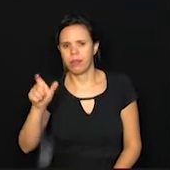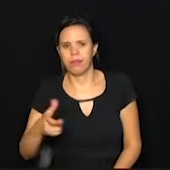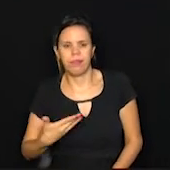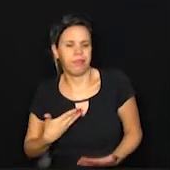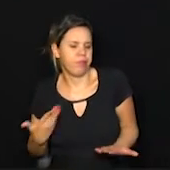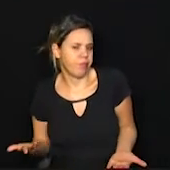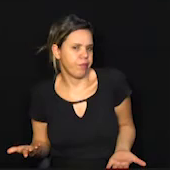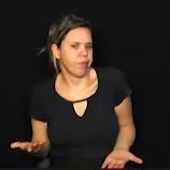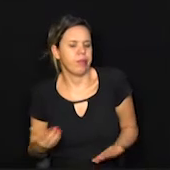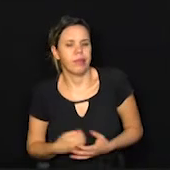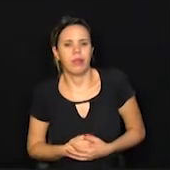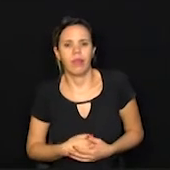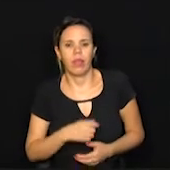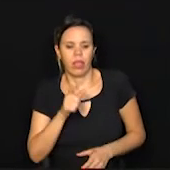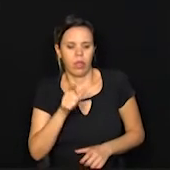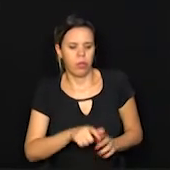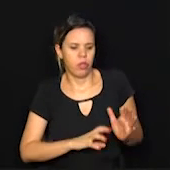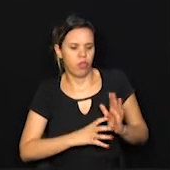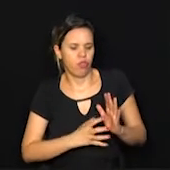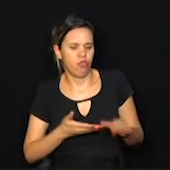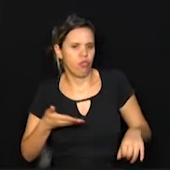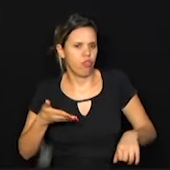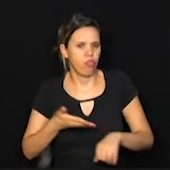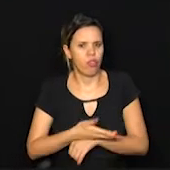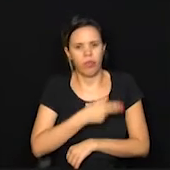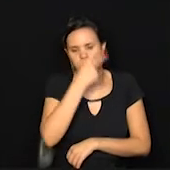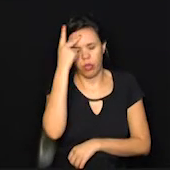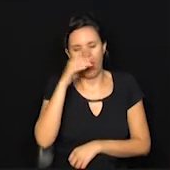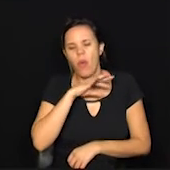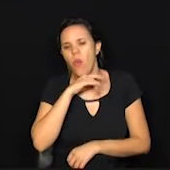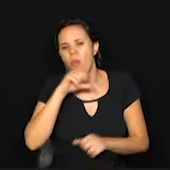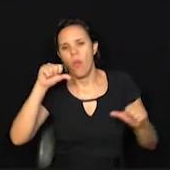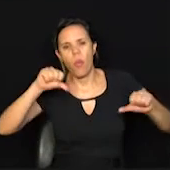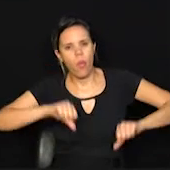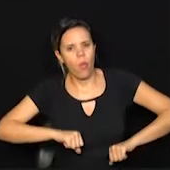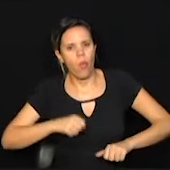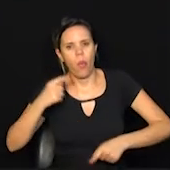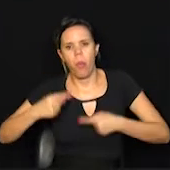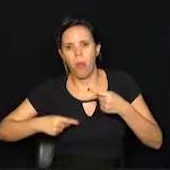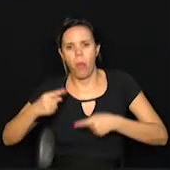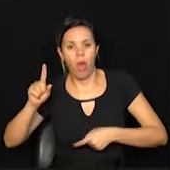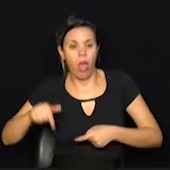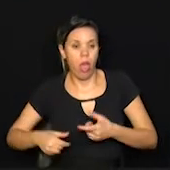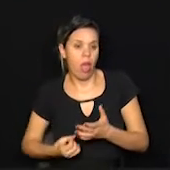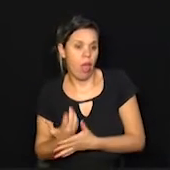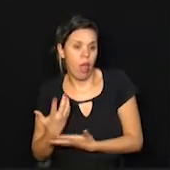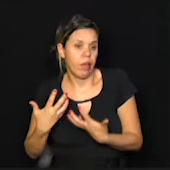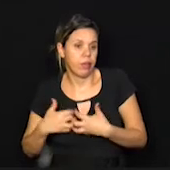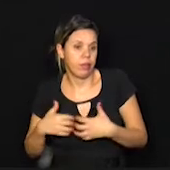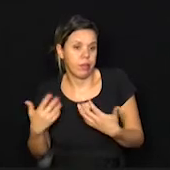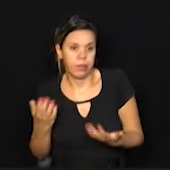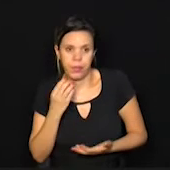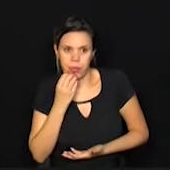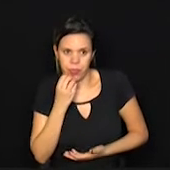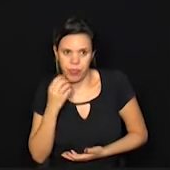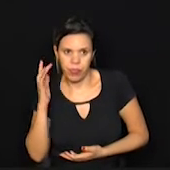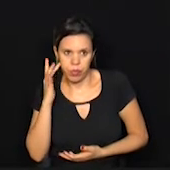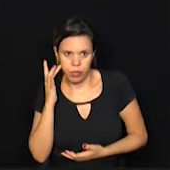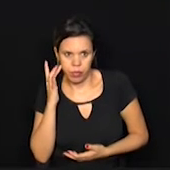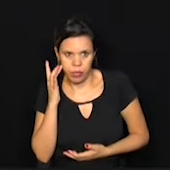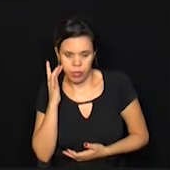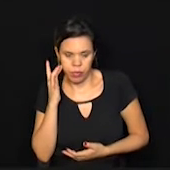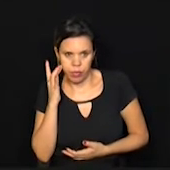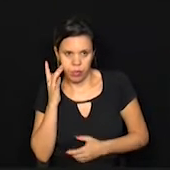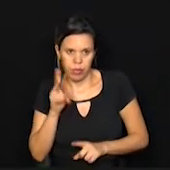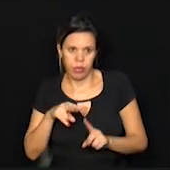partido das pessoas ruins ele entrar no partido das pessoas ruins porque para ele é política é isso né então eu acho que isso